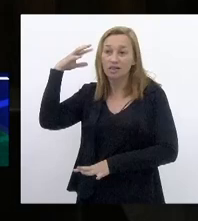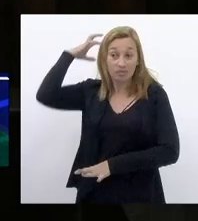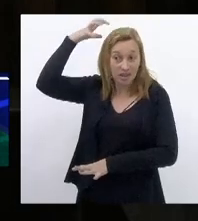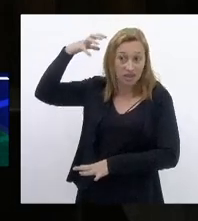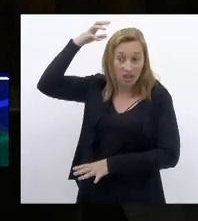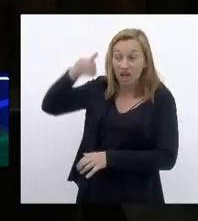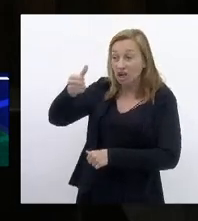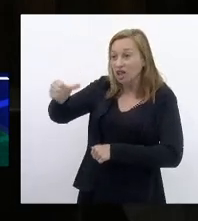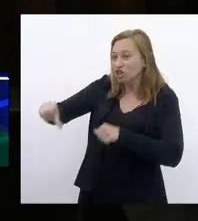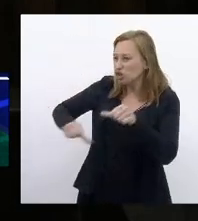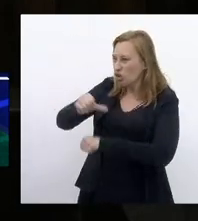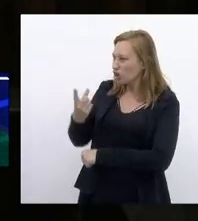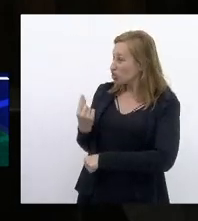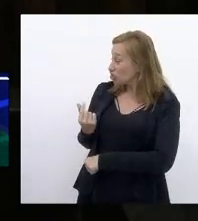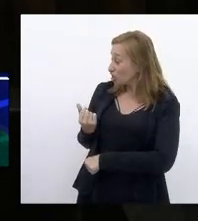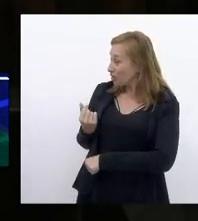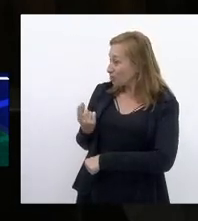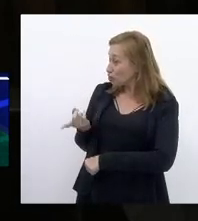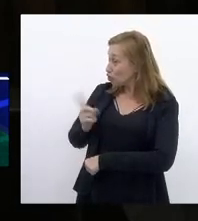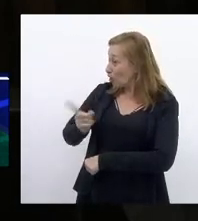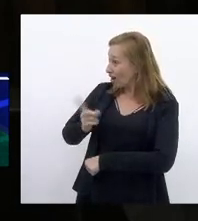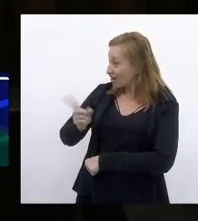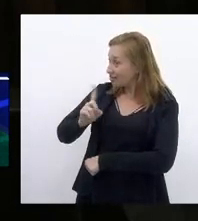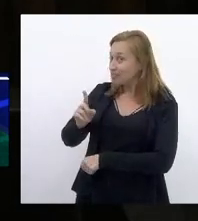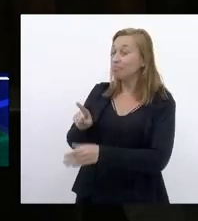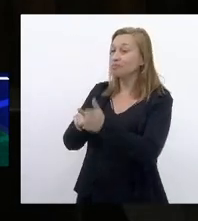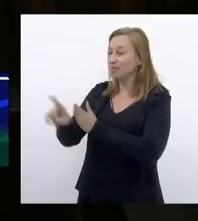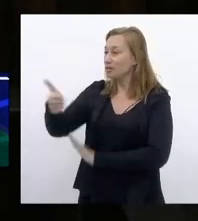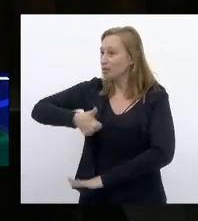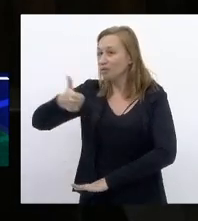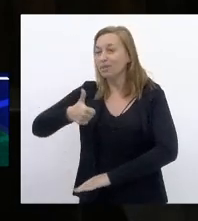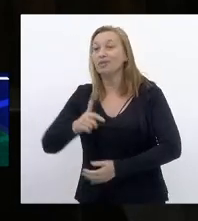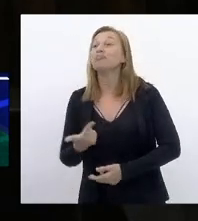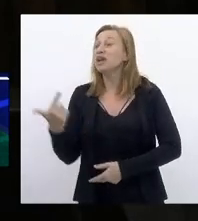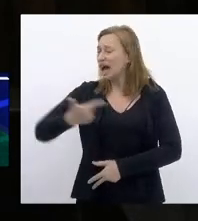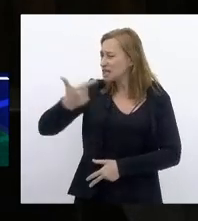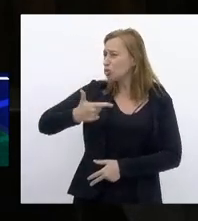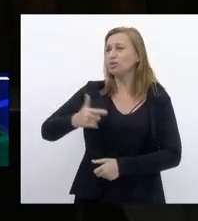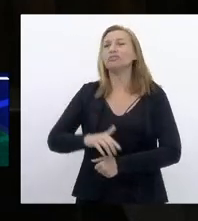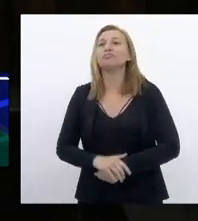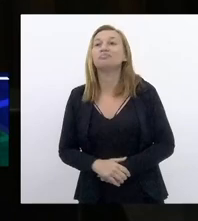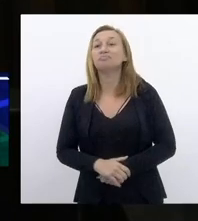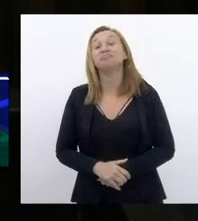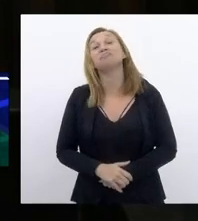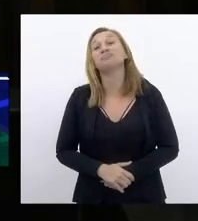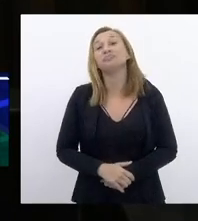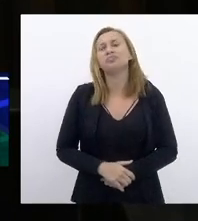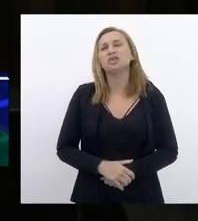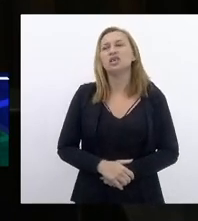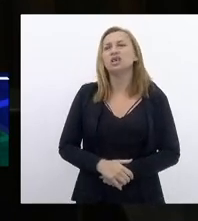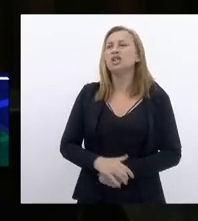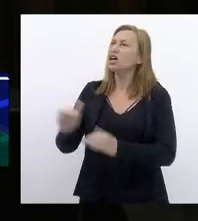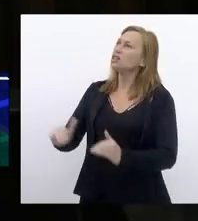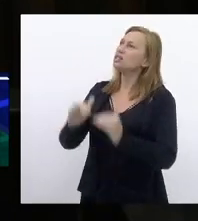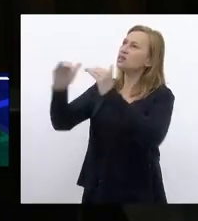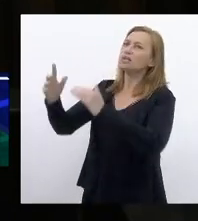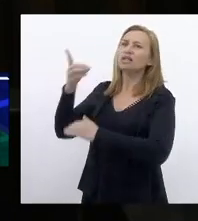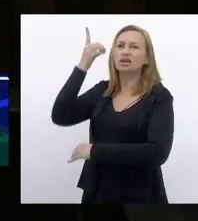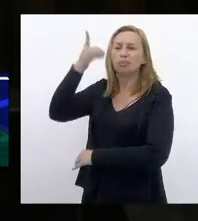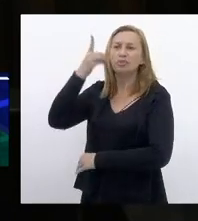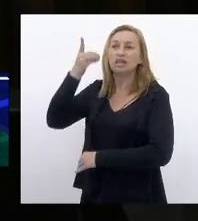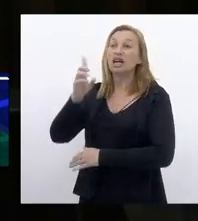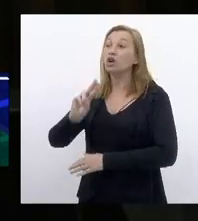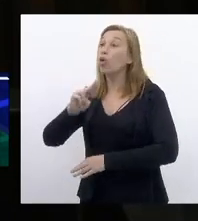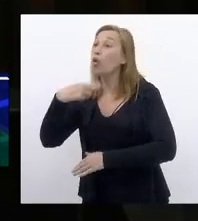troca de milhões de dólares? Essa é a primeira pergunta. A segunda pergunta, Vossa Excelência ou alguém